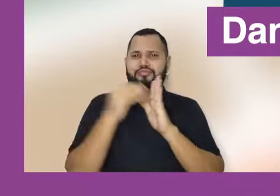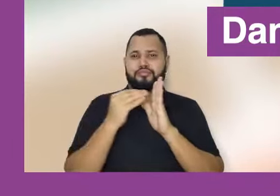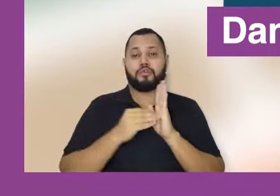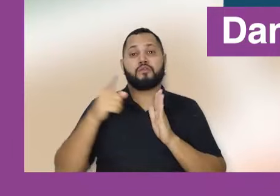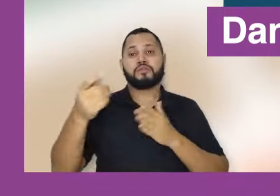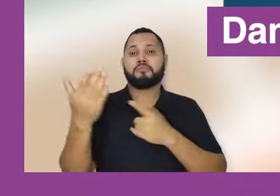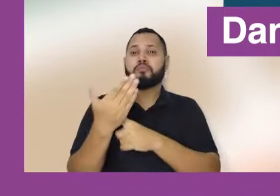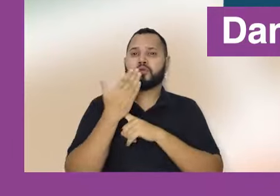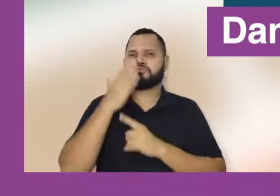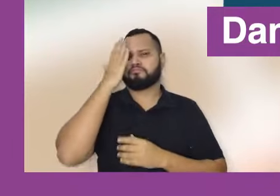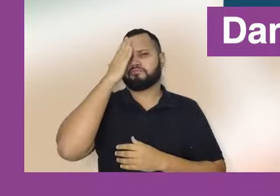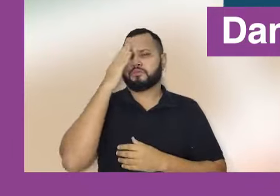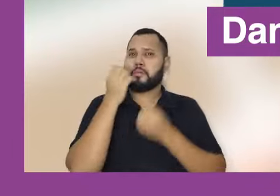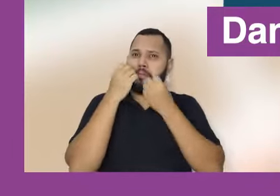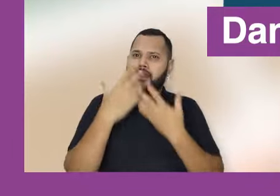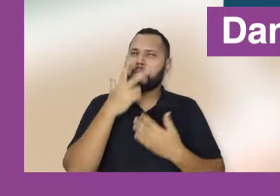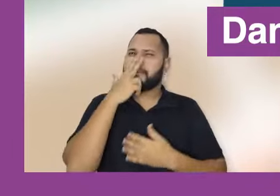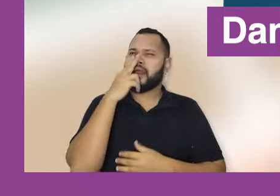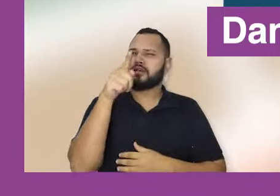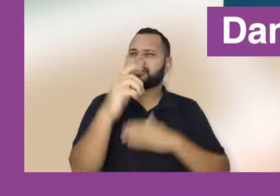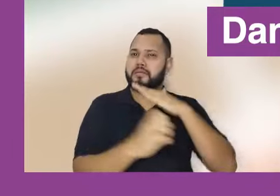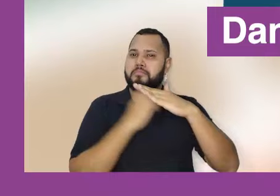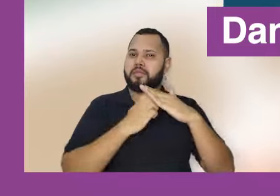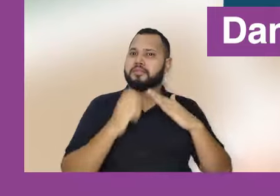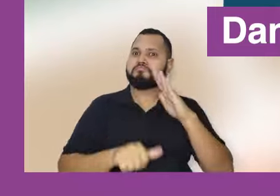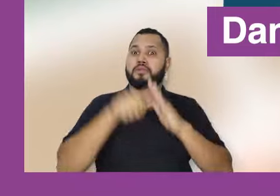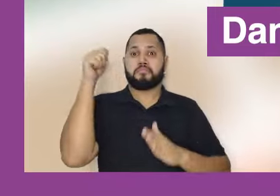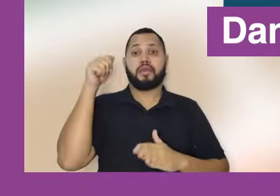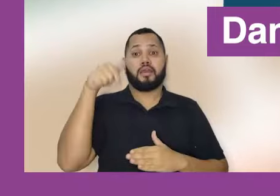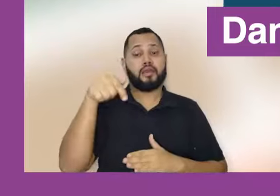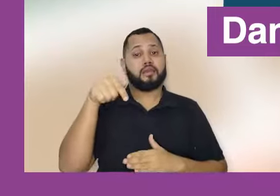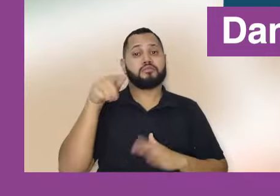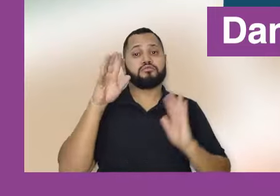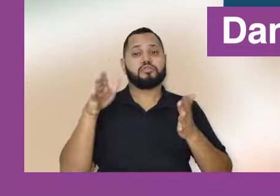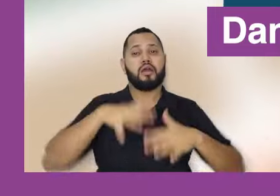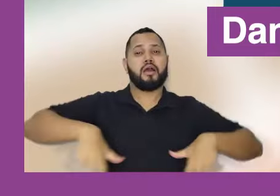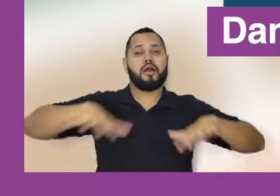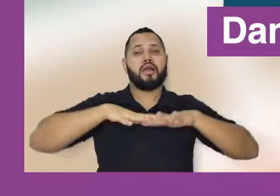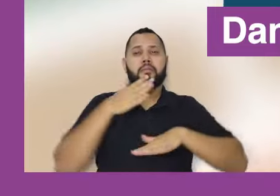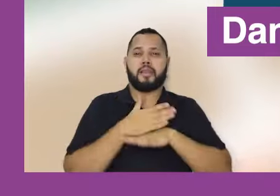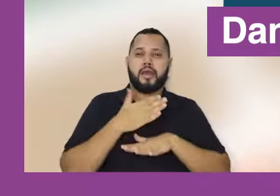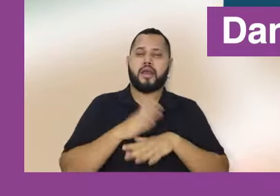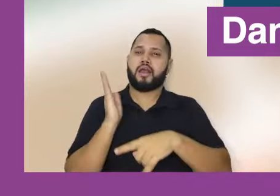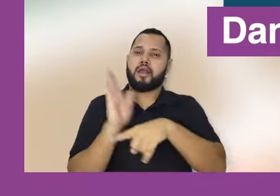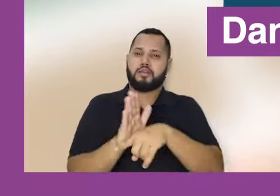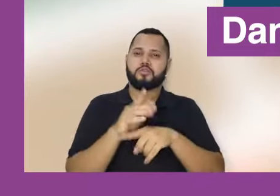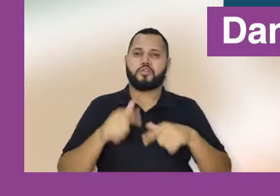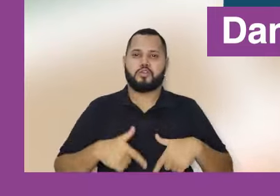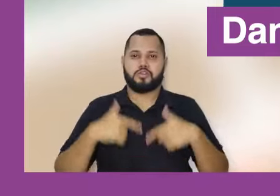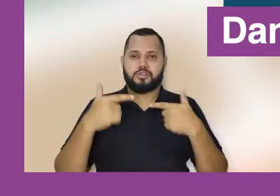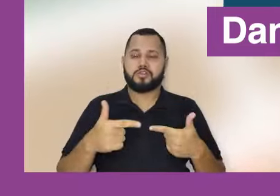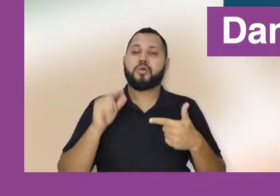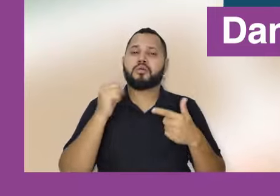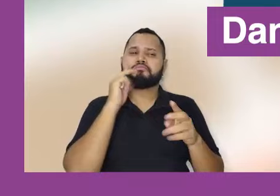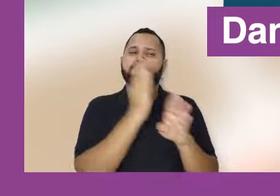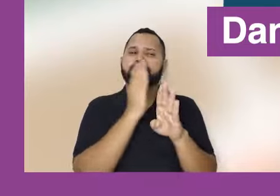E vocês trouxeram isso muito bem eu acho que vocês estão sendo uma das empresas pioneiras né dentro das práticas dos benefícios das ações